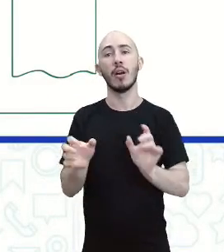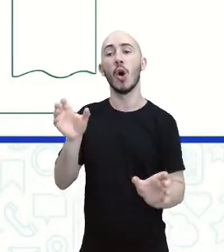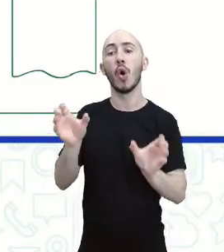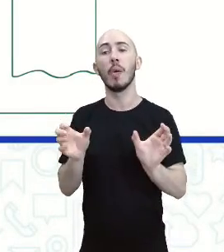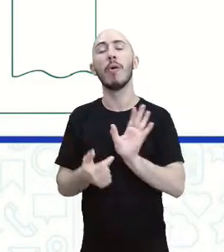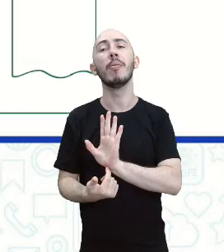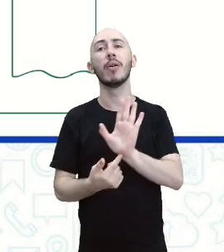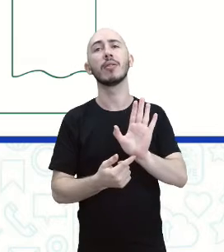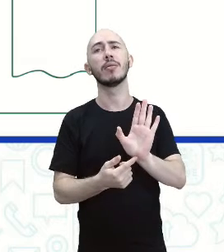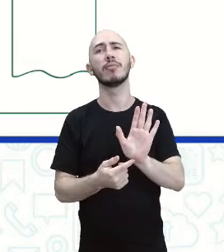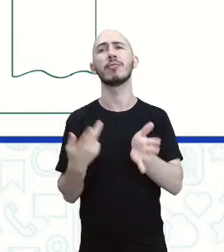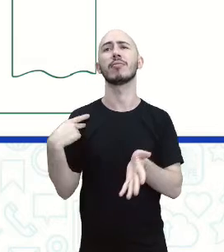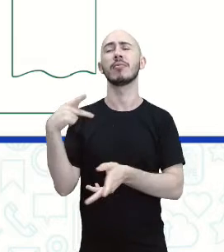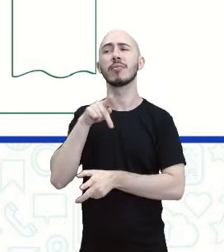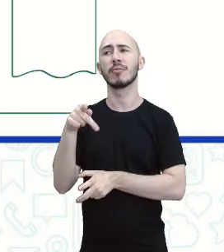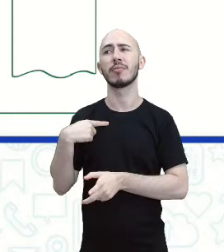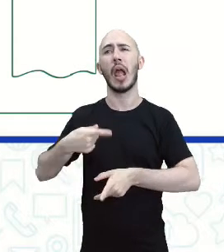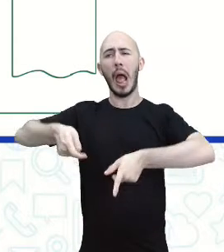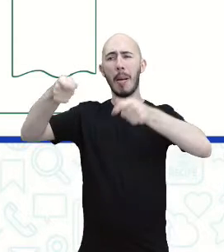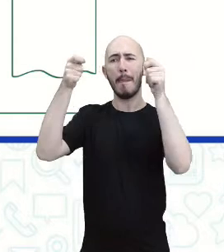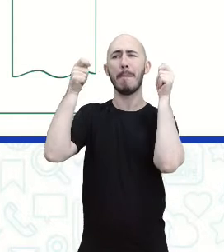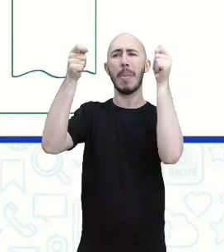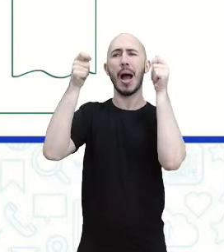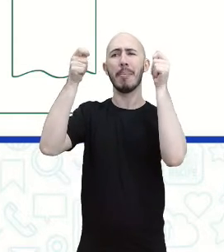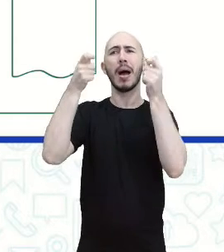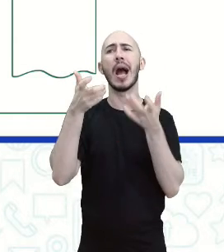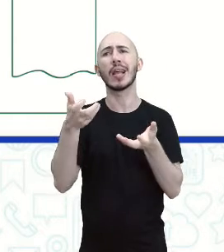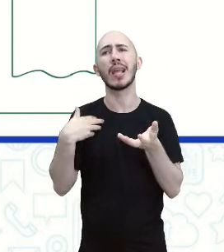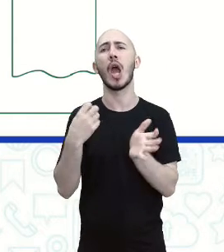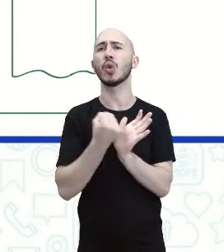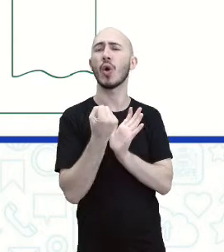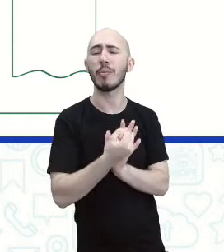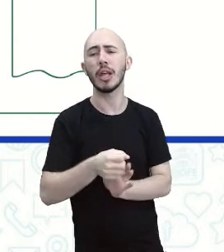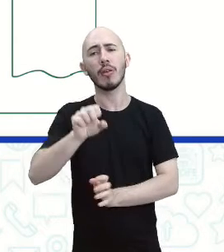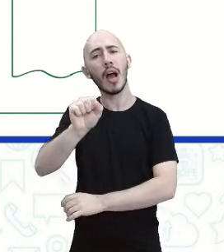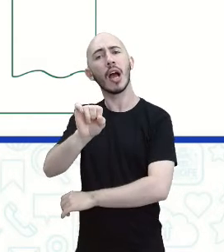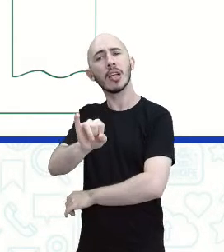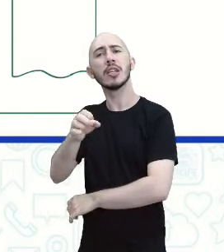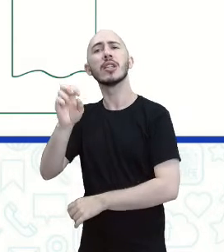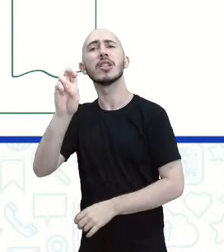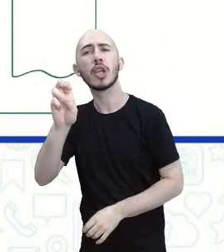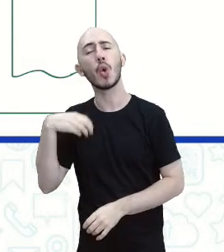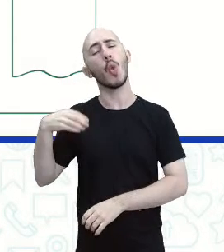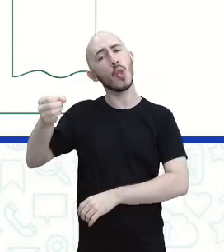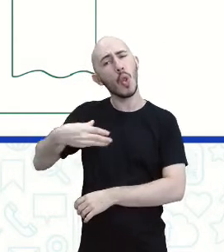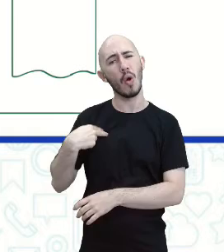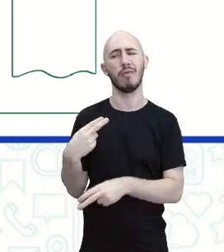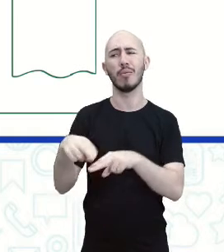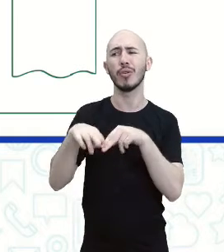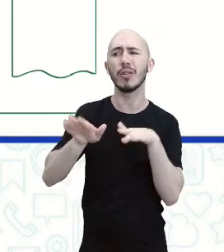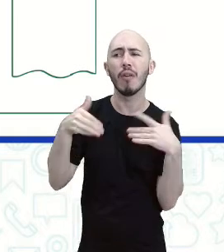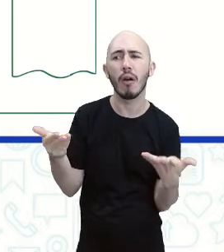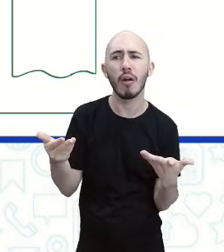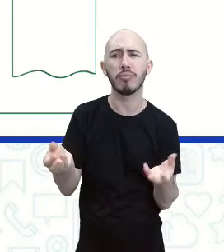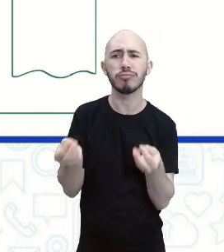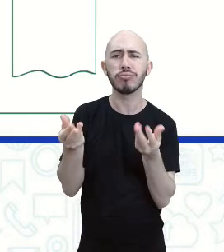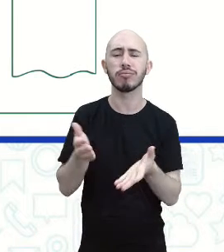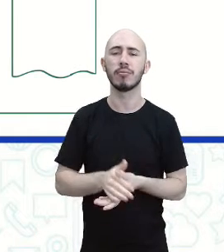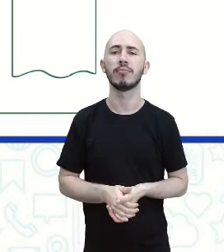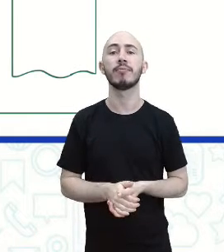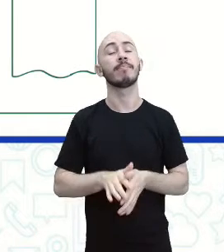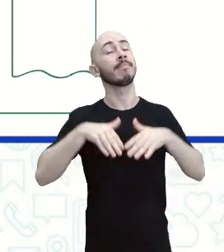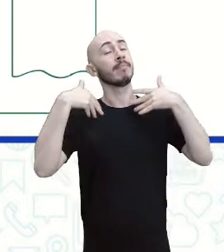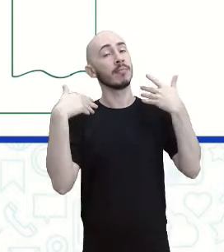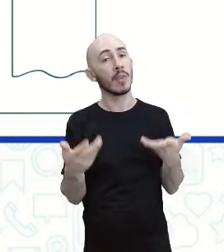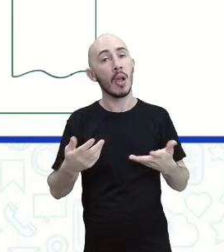dizendo aí, professor, eu vi gente protestando, exigindo um novo AI-5. Por quê? Olha, primeiro a gente precisa dizer o